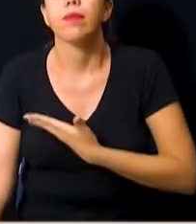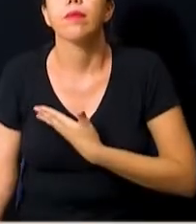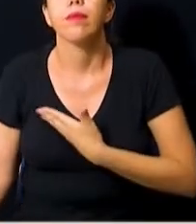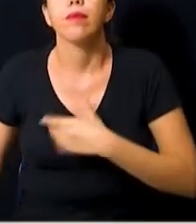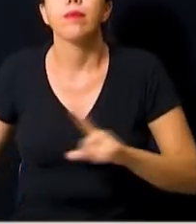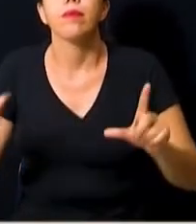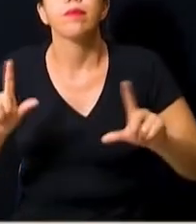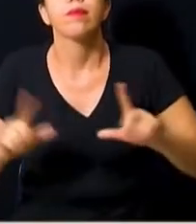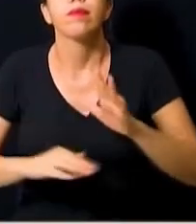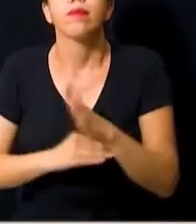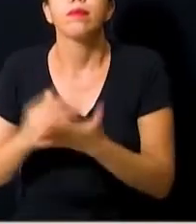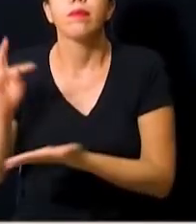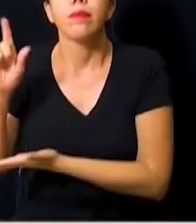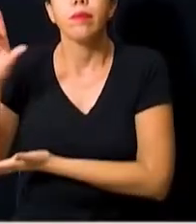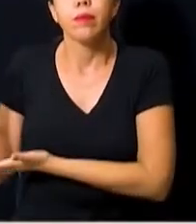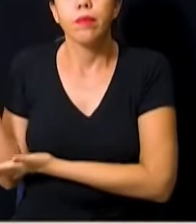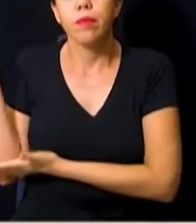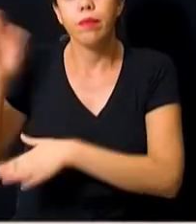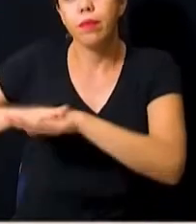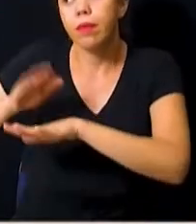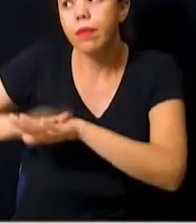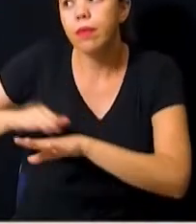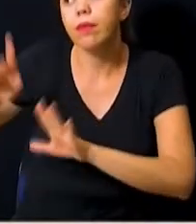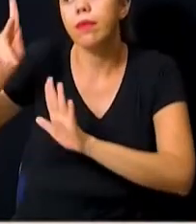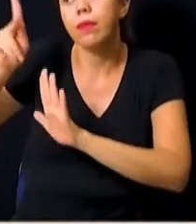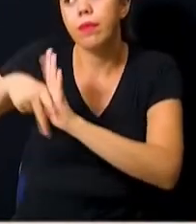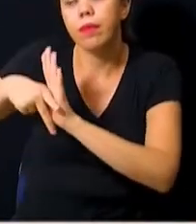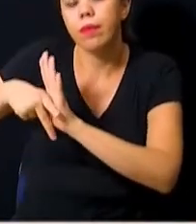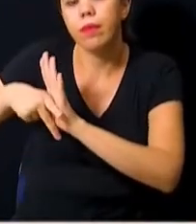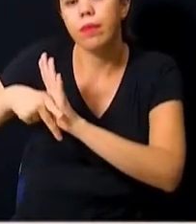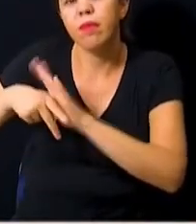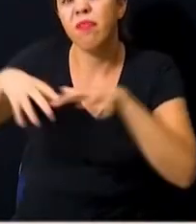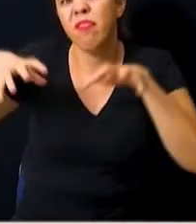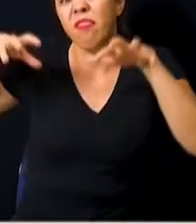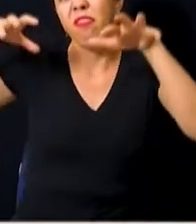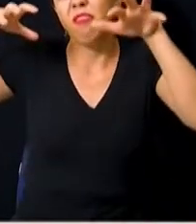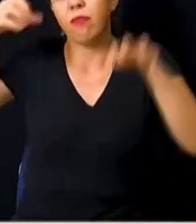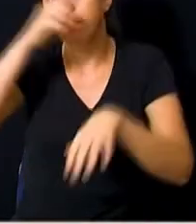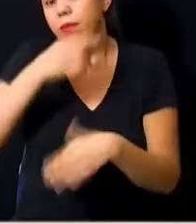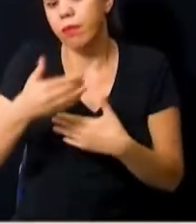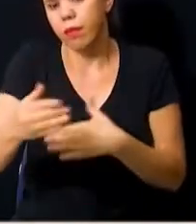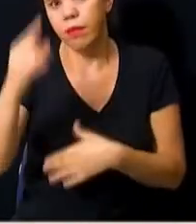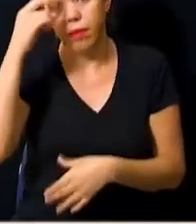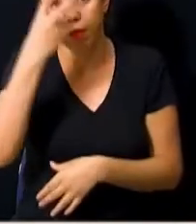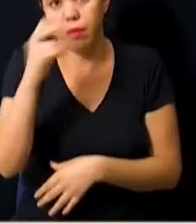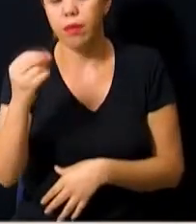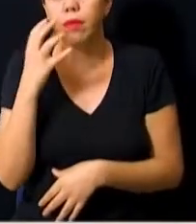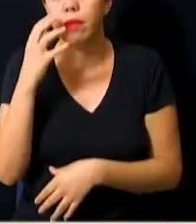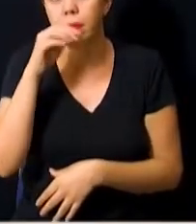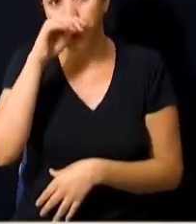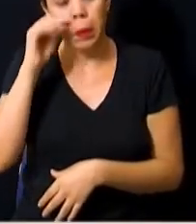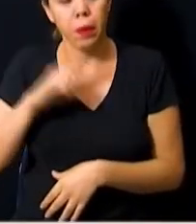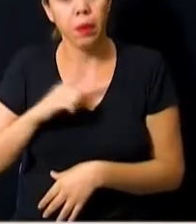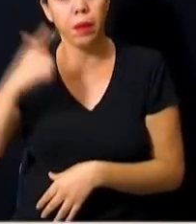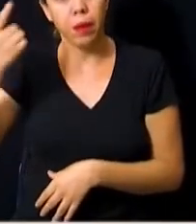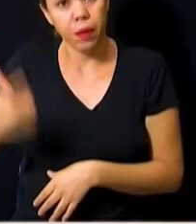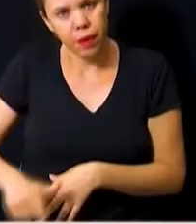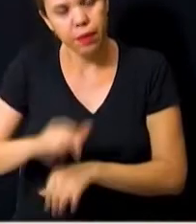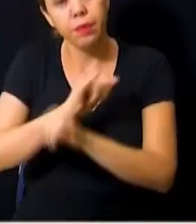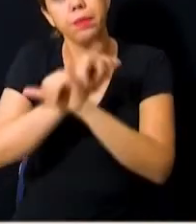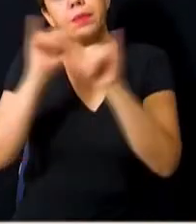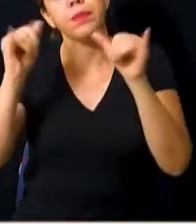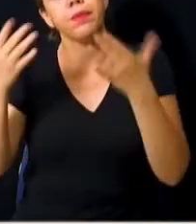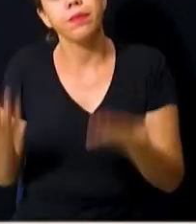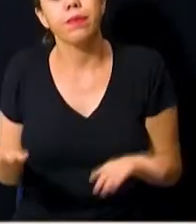Amigas e amigos da TV Câmara, sou Thiago de Souza, um dos idealizadores do projeto Que Te Assombra, e domingo agora, dia 20 de fevereiro, nós teremos mais